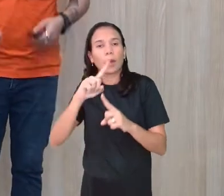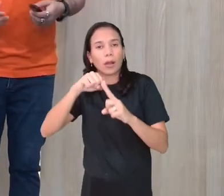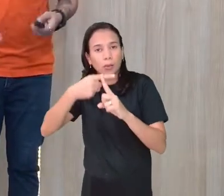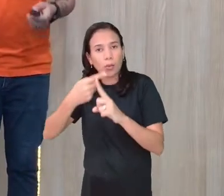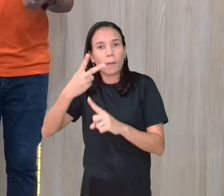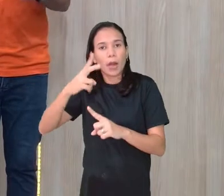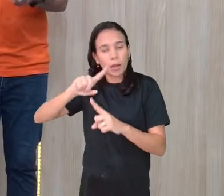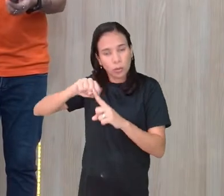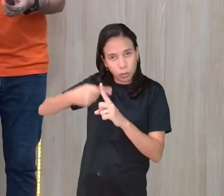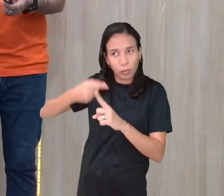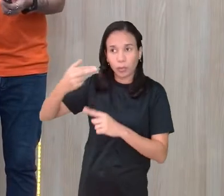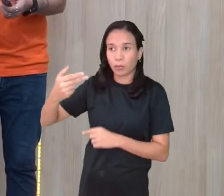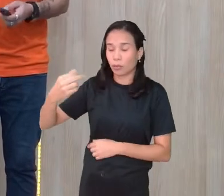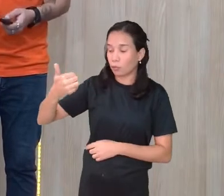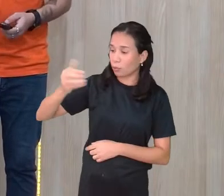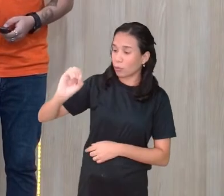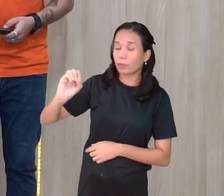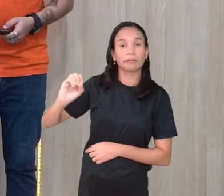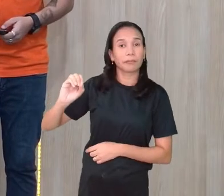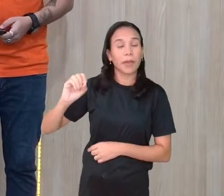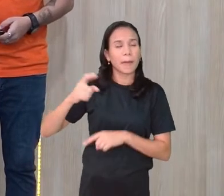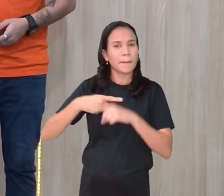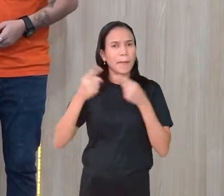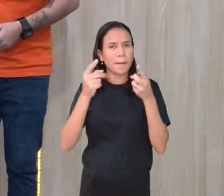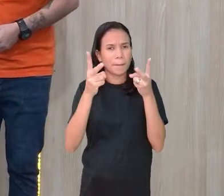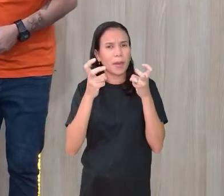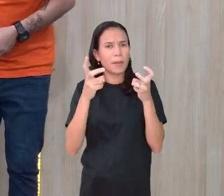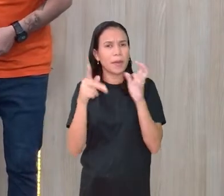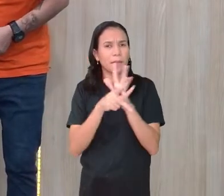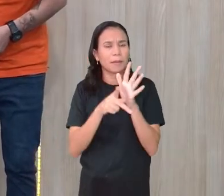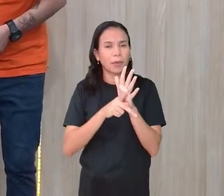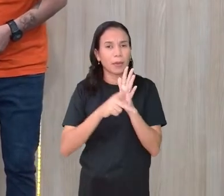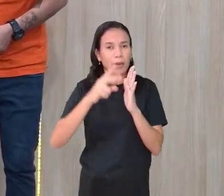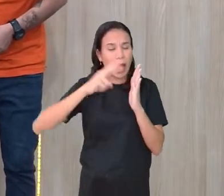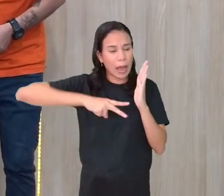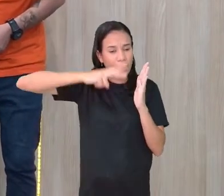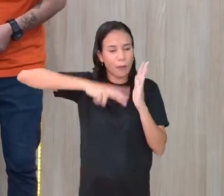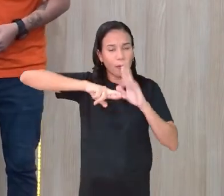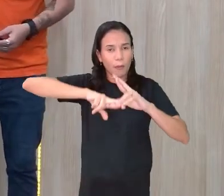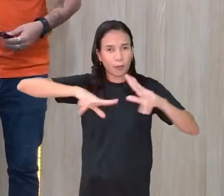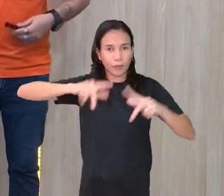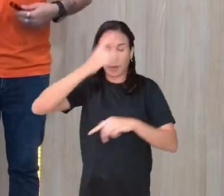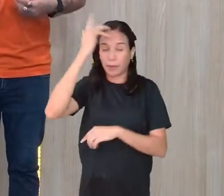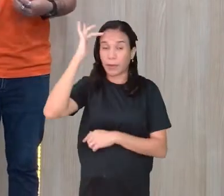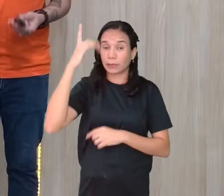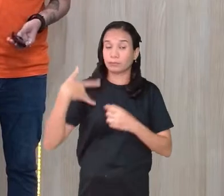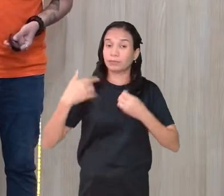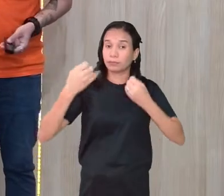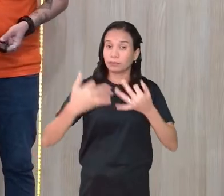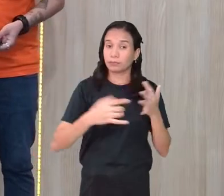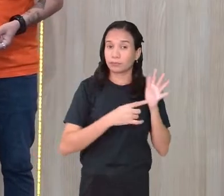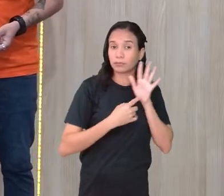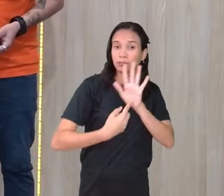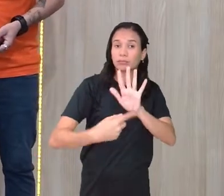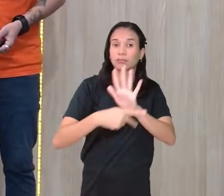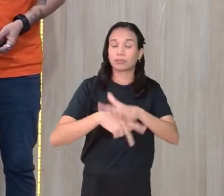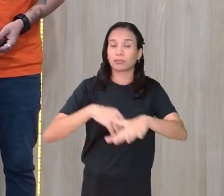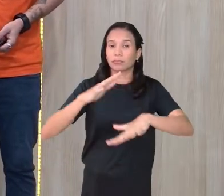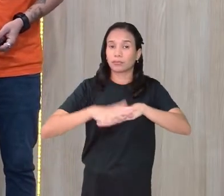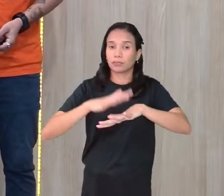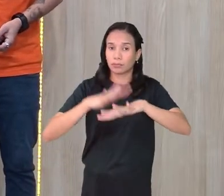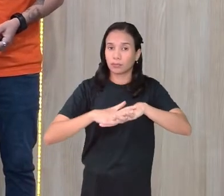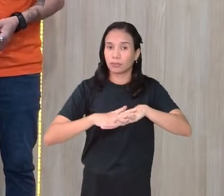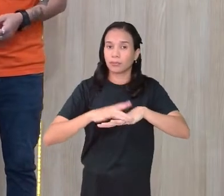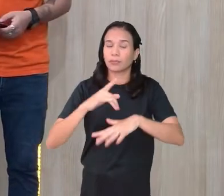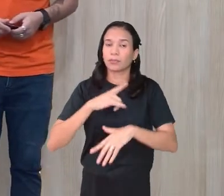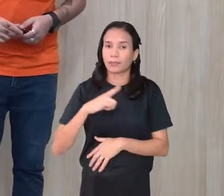2, 10. Dá o mesmo resultado. Mas percebe que o que eu tenho que falar como a representação dessa multiplicação,